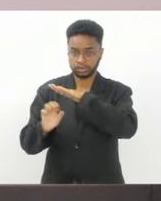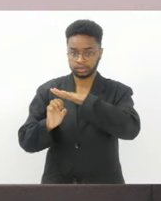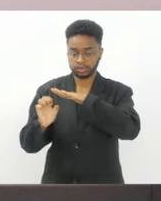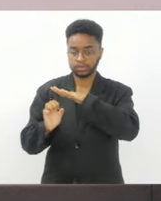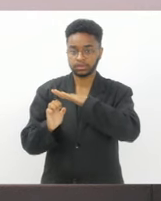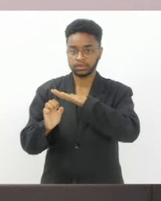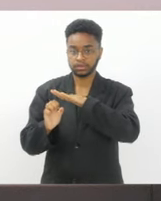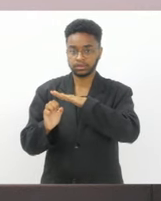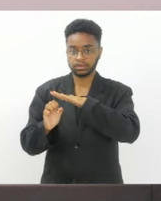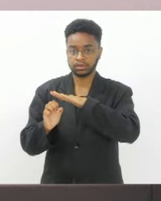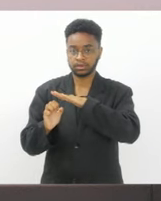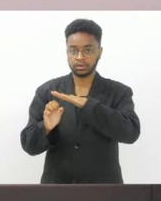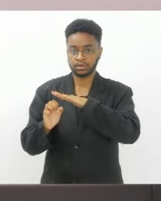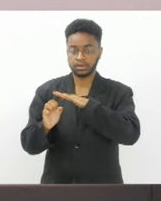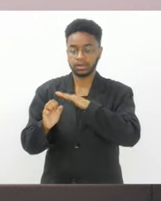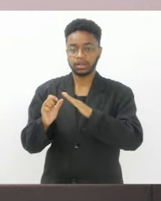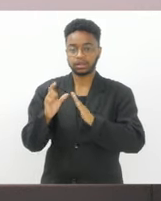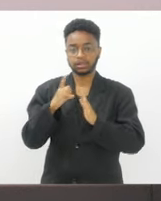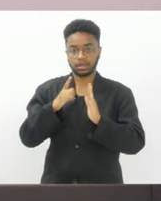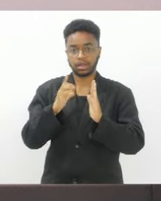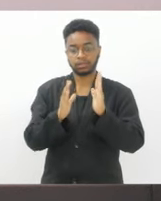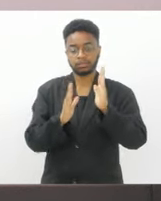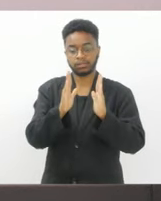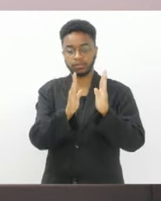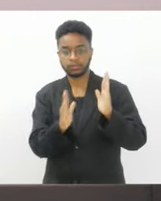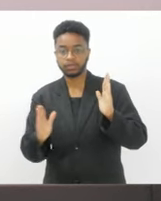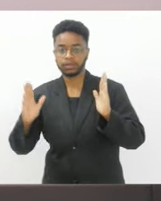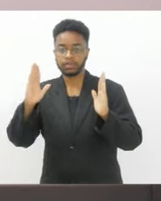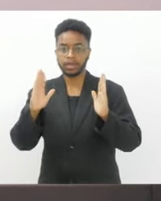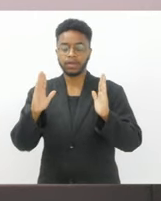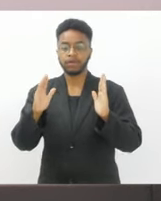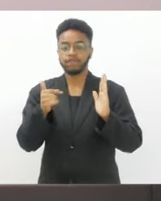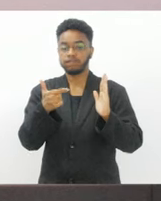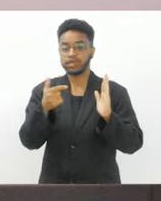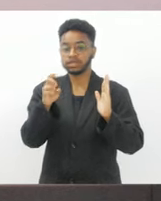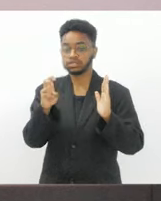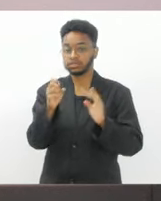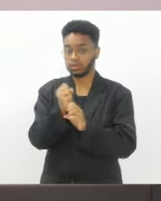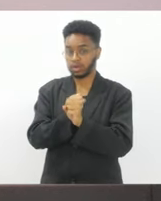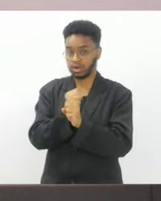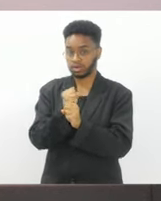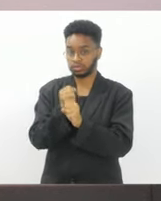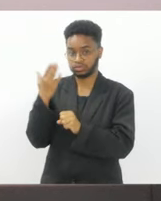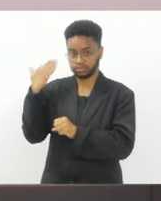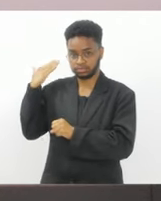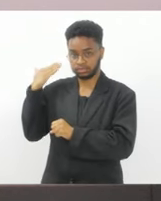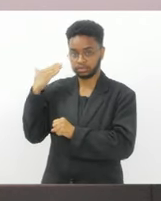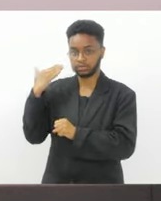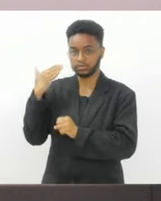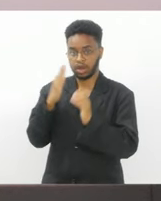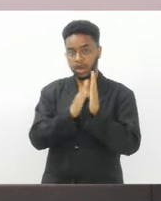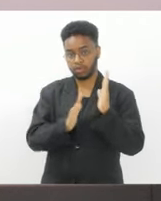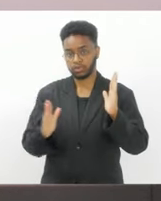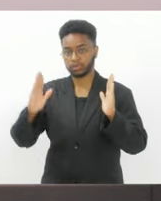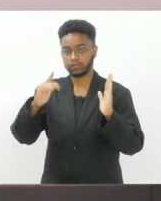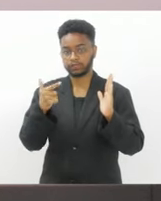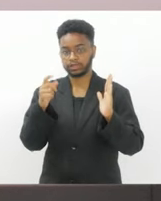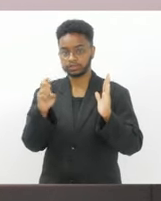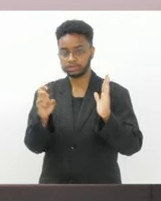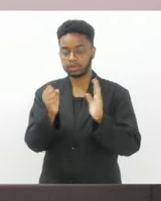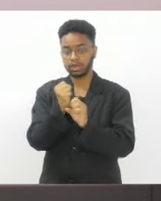que teria sido prorrogado por mais 25 anos, lá atrás,